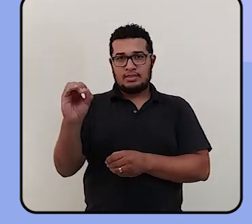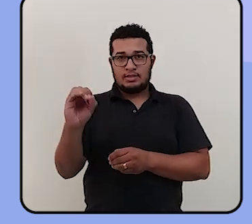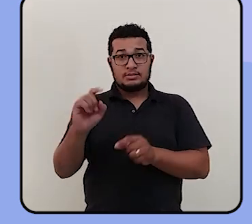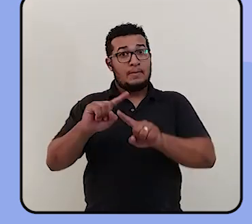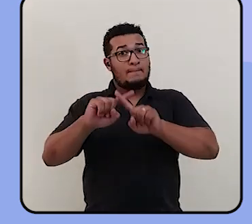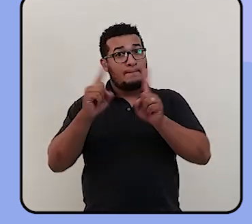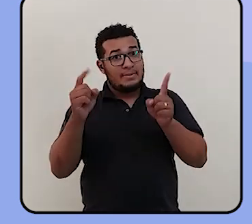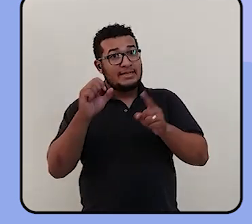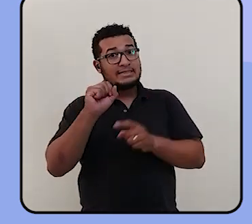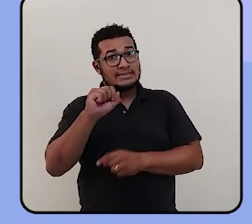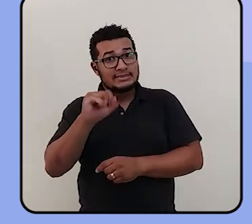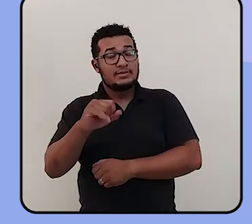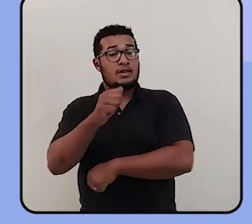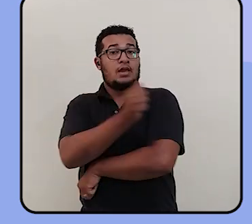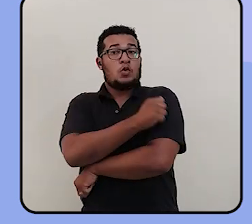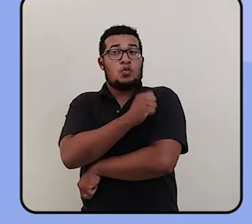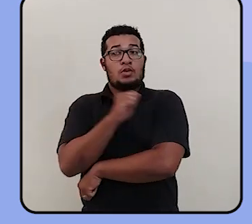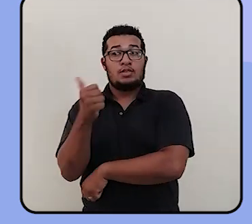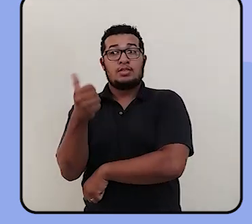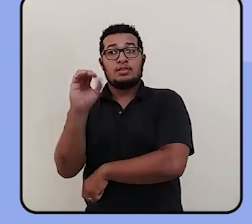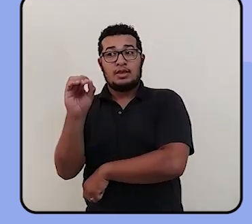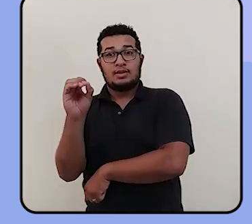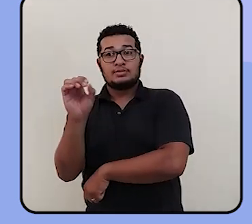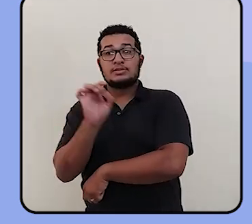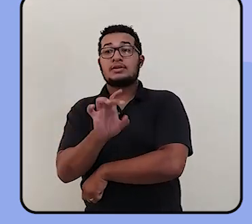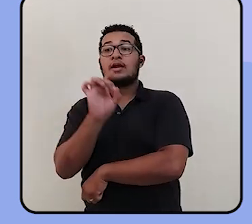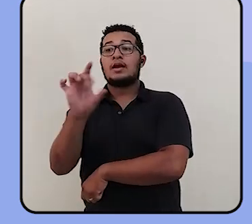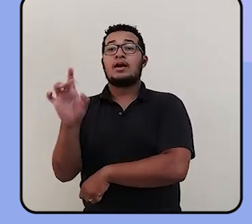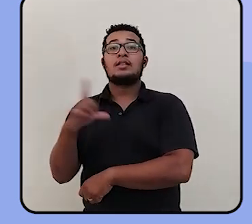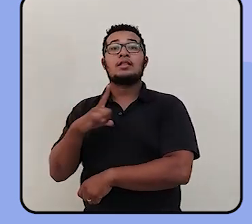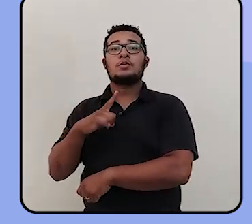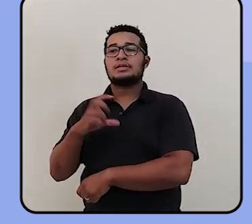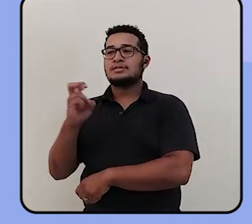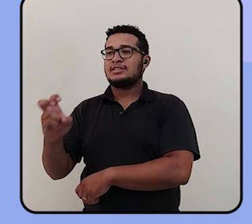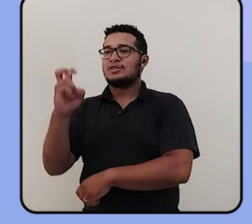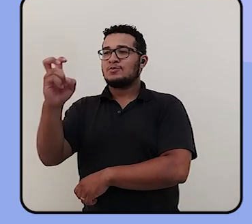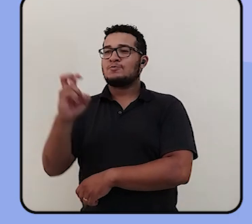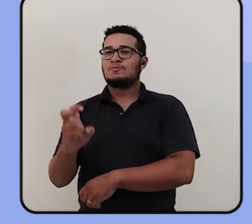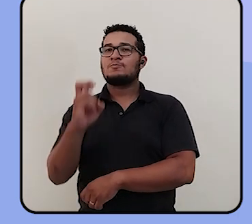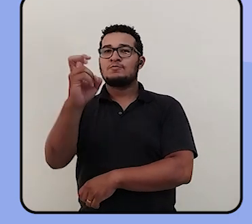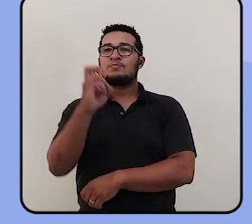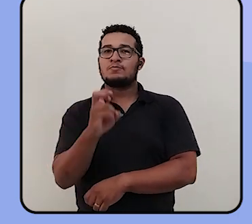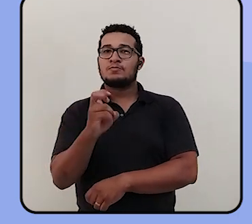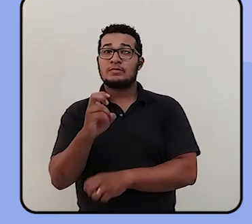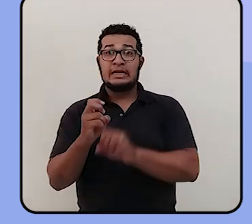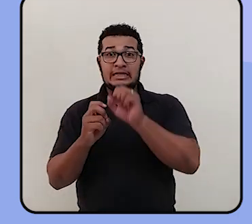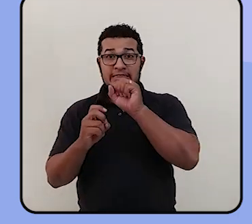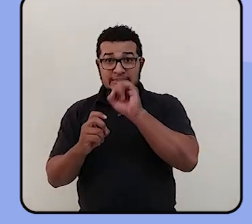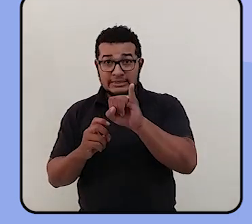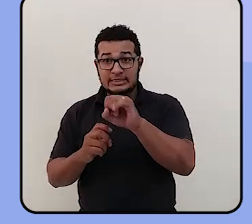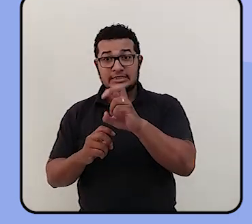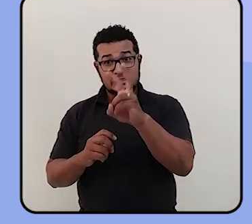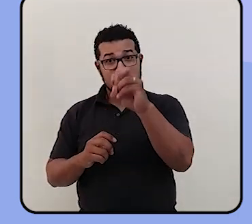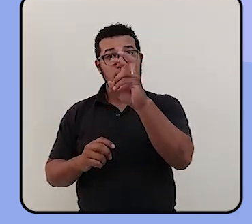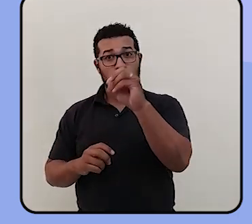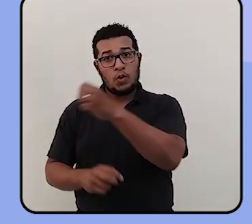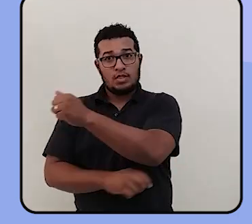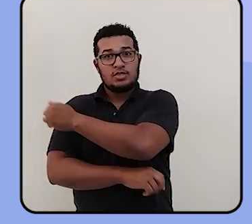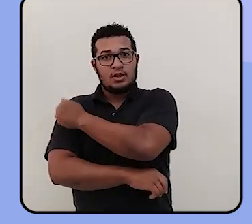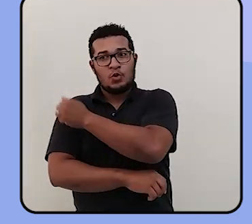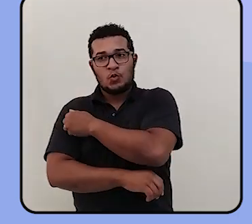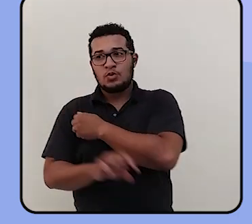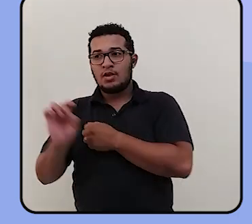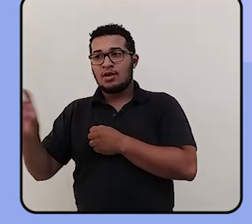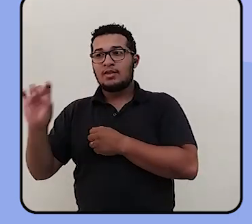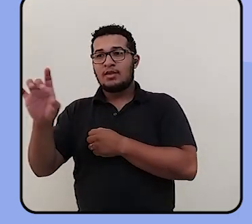se aparecerem 10 alunos, então cada aluno vai receber 5 bombons. E se aparecerem 50 alunos,